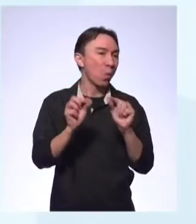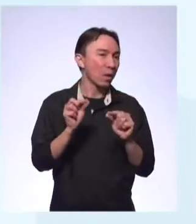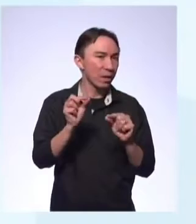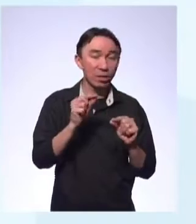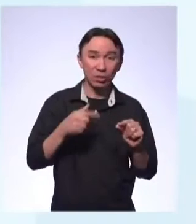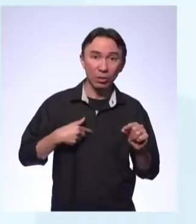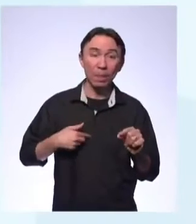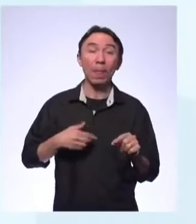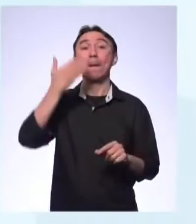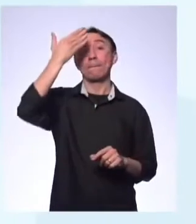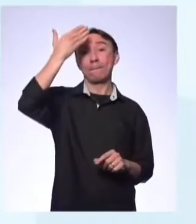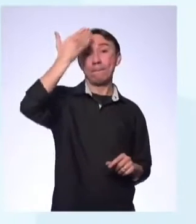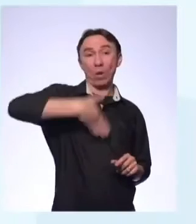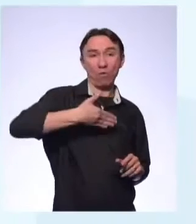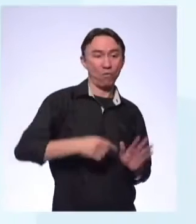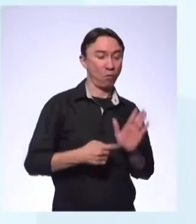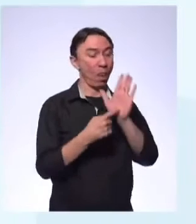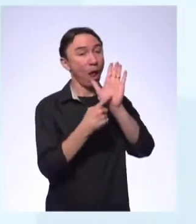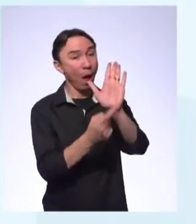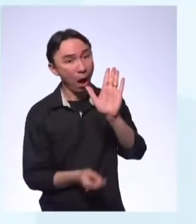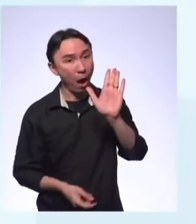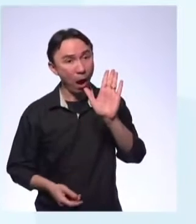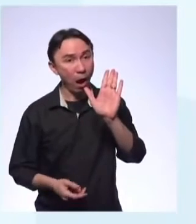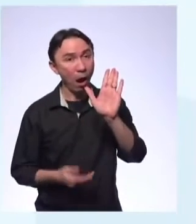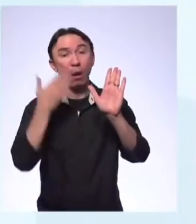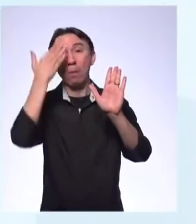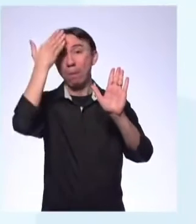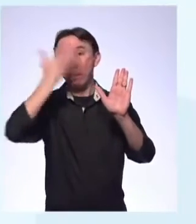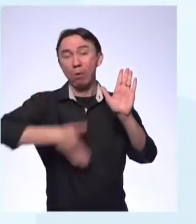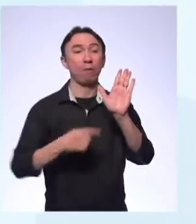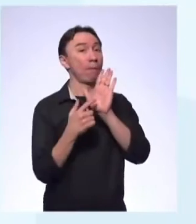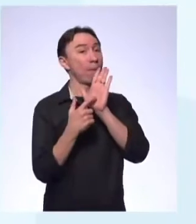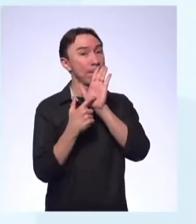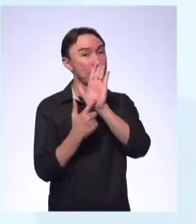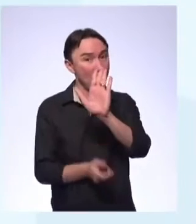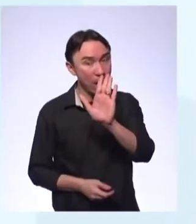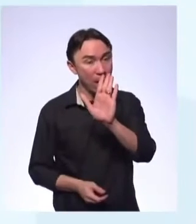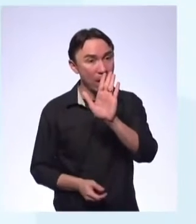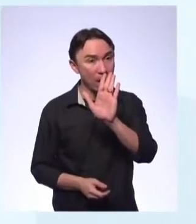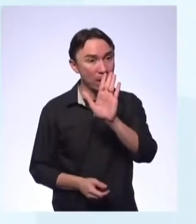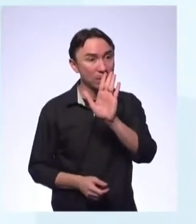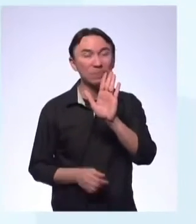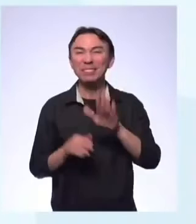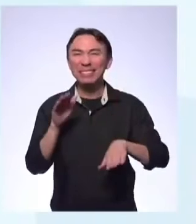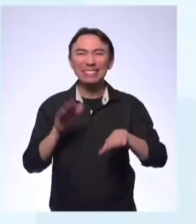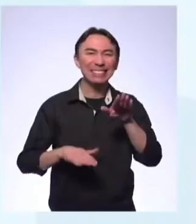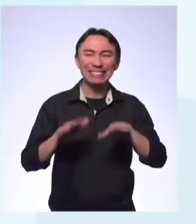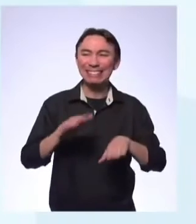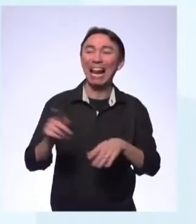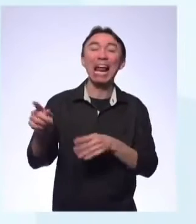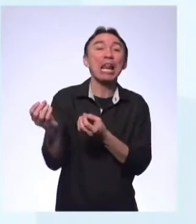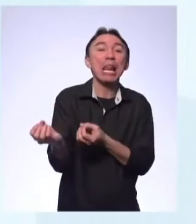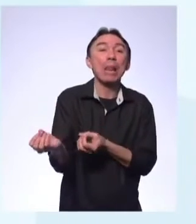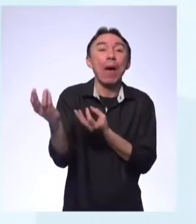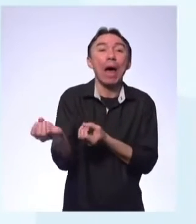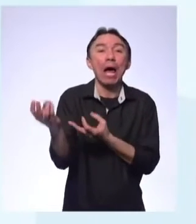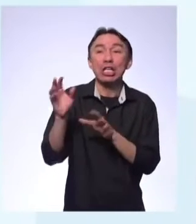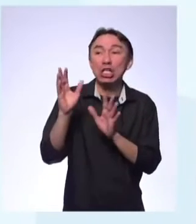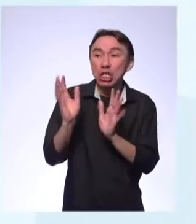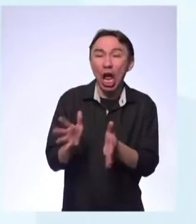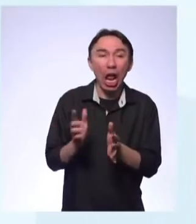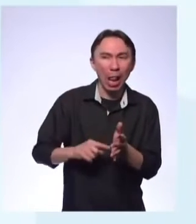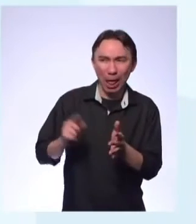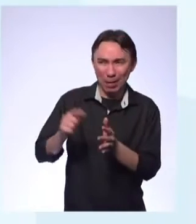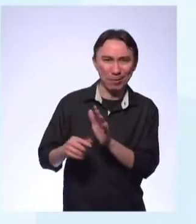tese apresentando dados comprovados Esse daí é tão difícil porque às vezes a gente quer copiar os dados que já foram apresentados lá